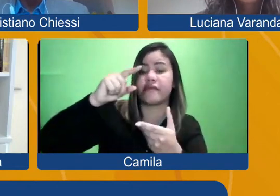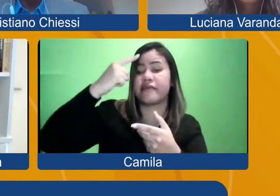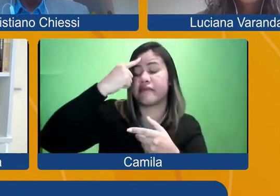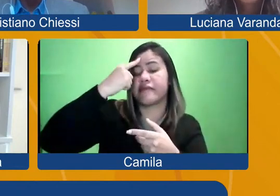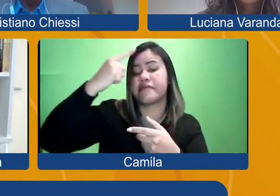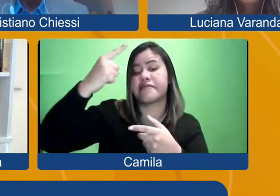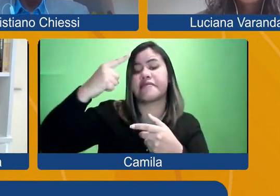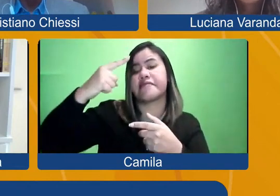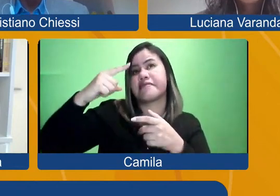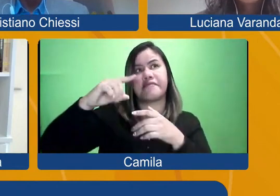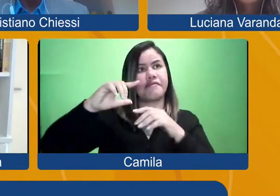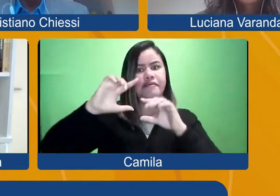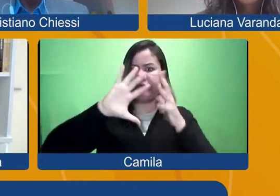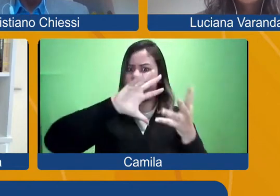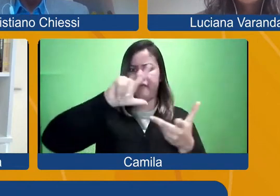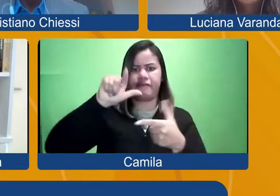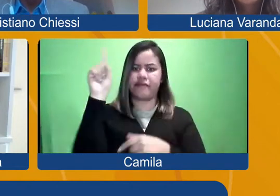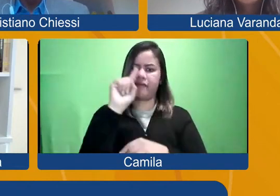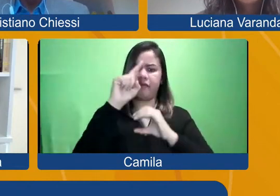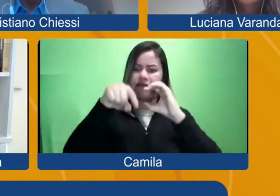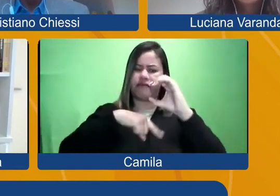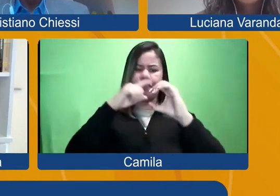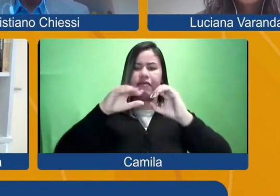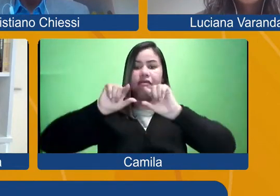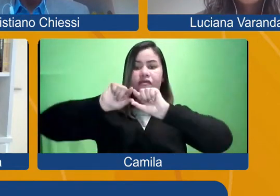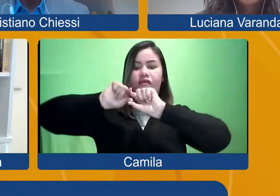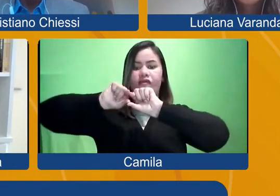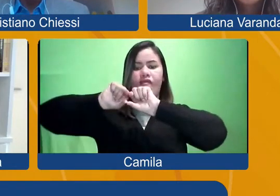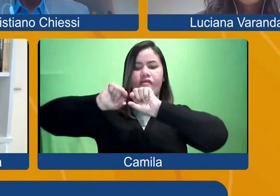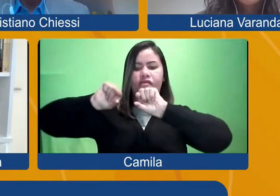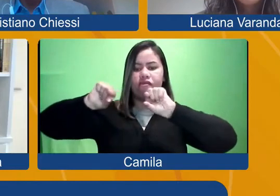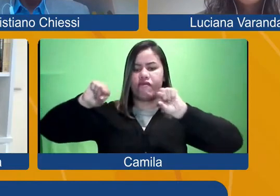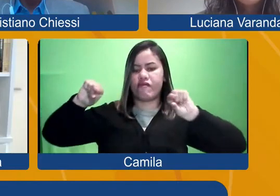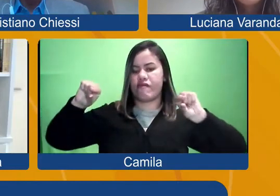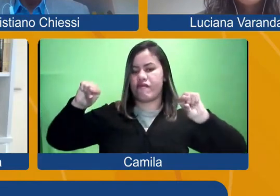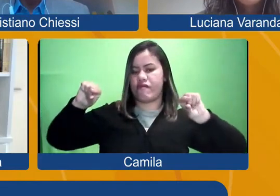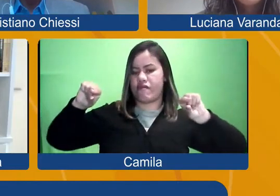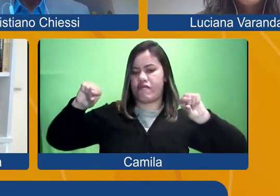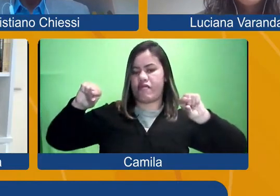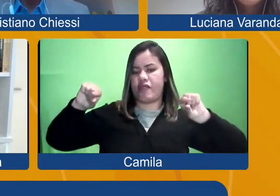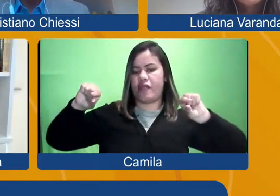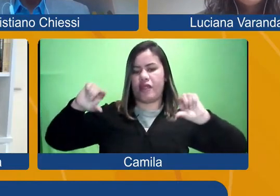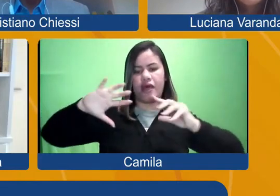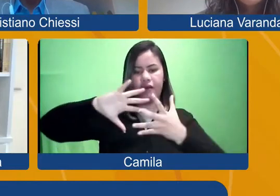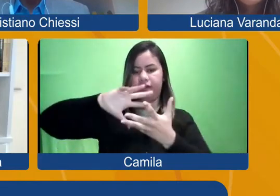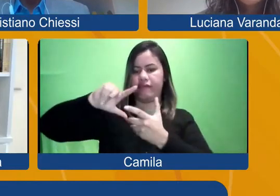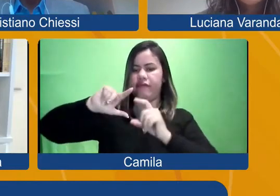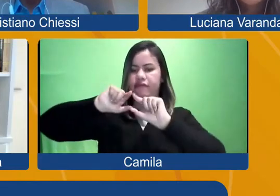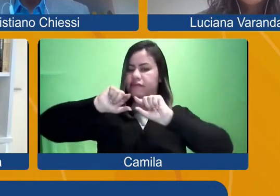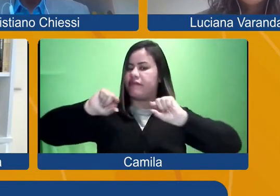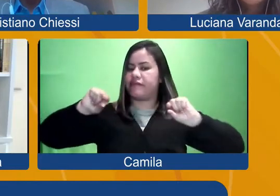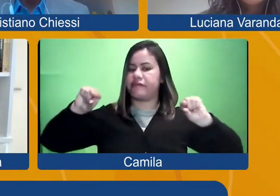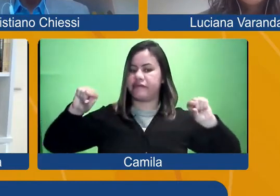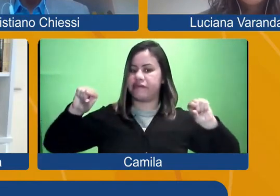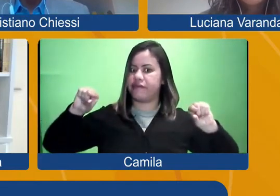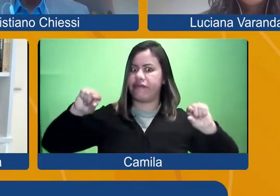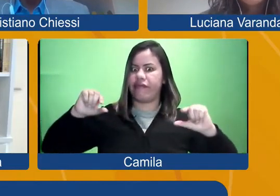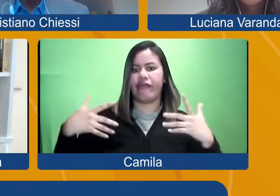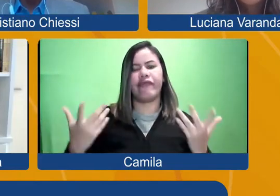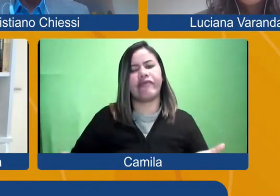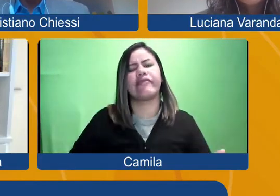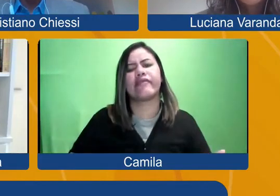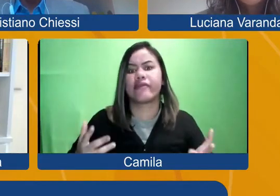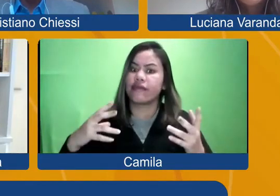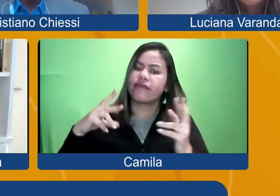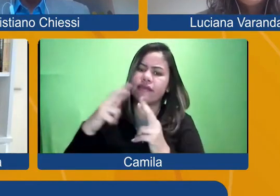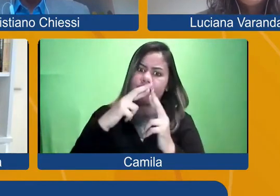plana. Então, fazer frente a isso não é fácil, assim, eles têm uma rede, né, de comunicação e de convencimento